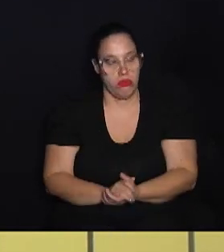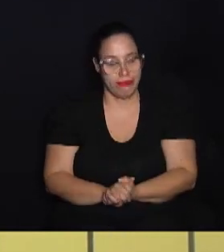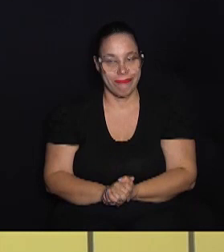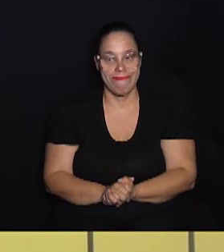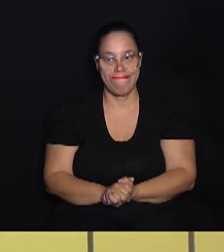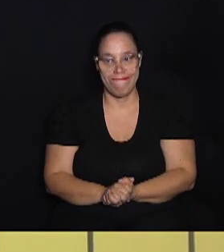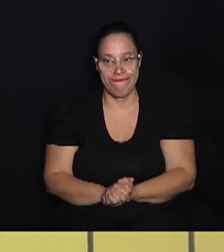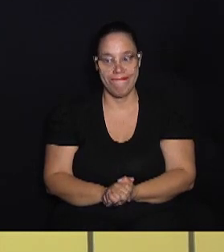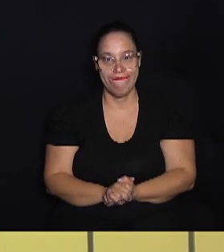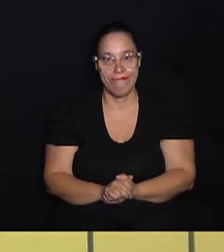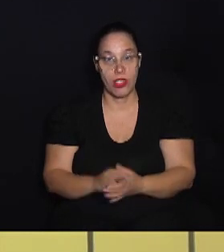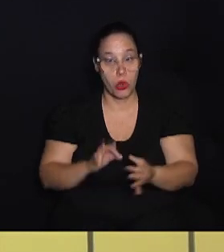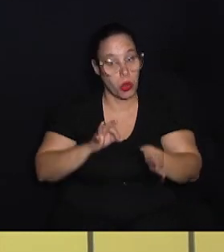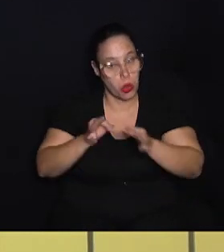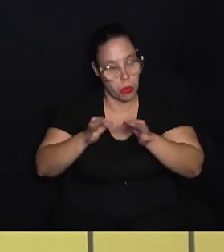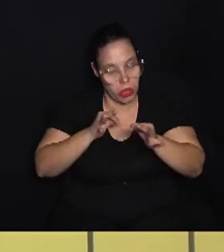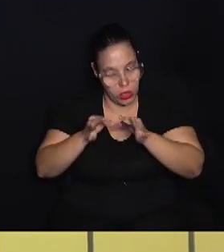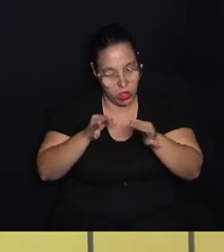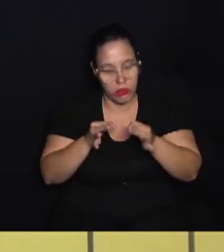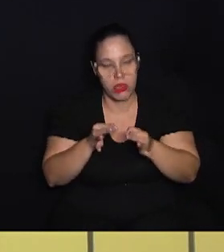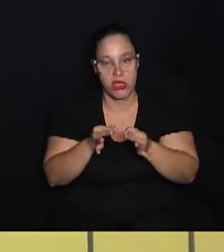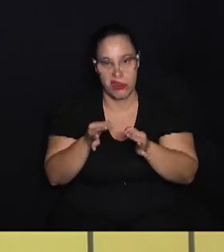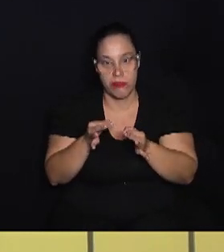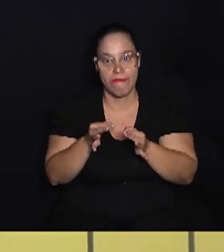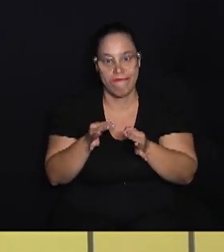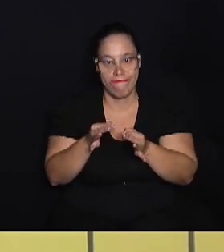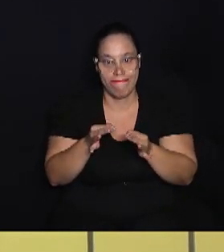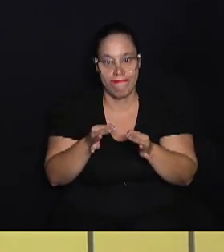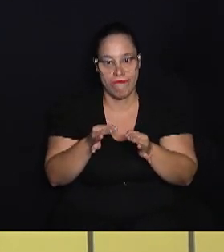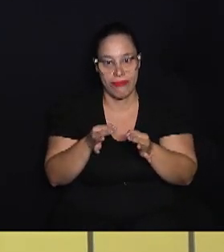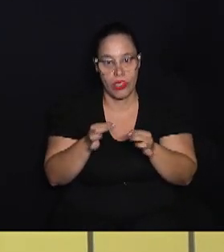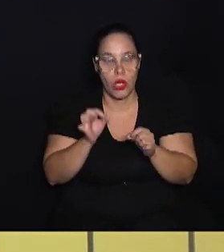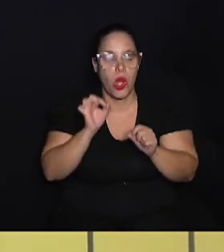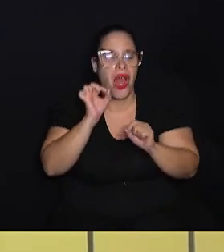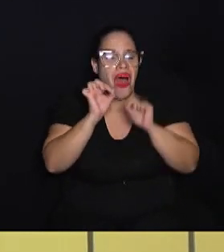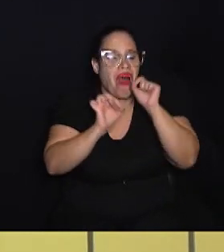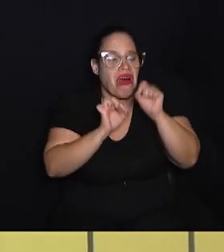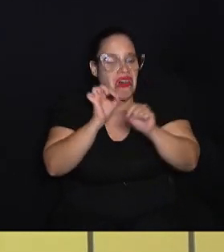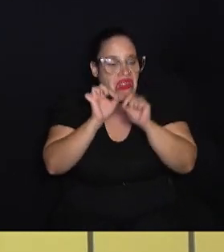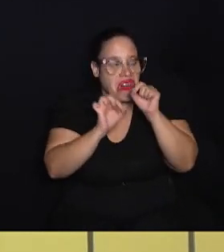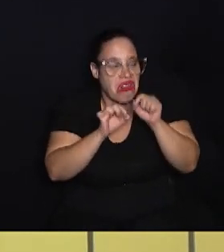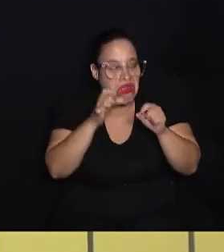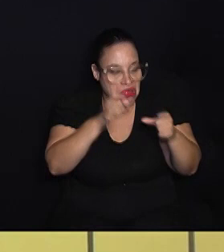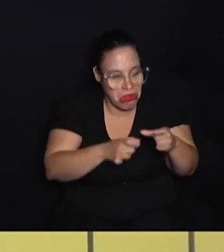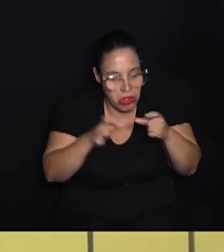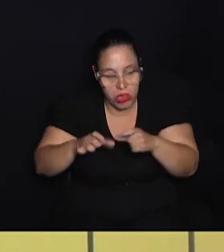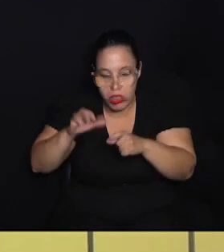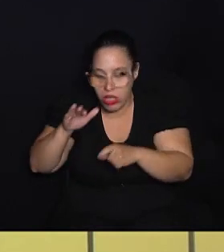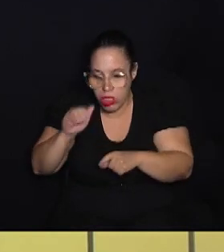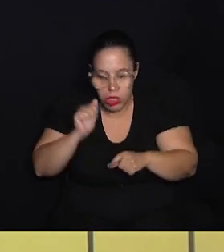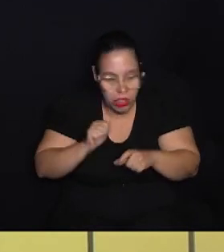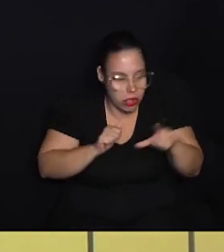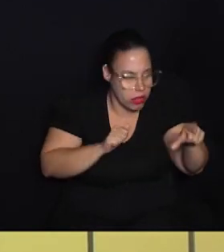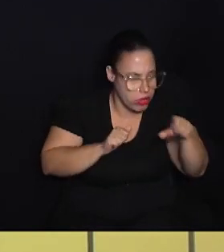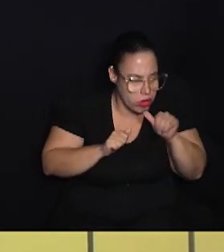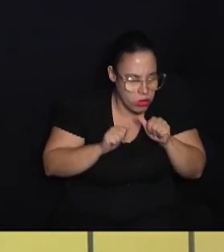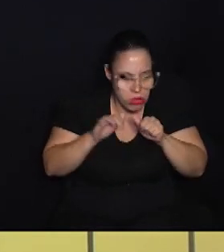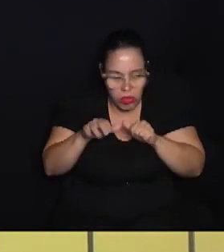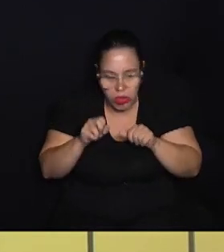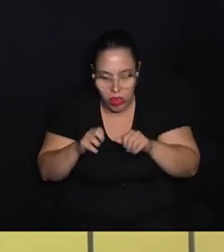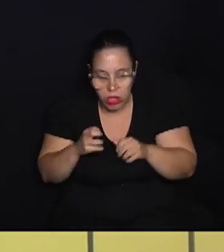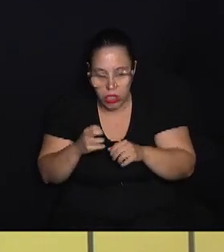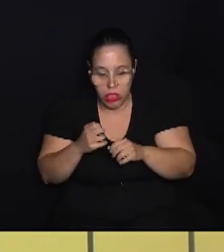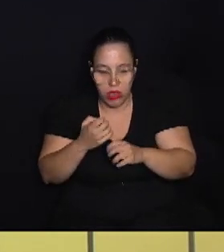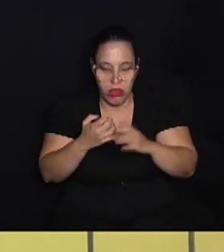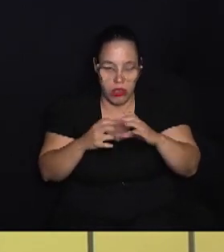Então, há todo um planejamento quanto ao tipo de atuação em cada ocorrência, dependendo da característica da vegetação,